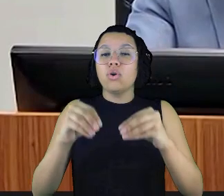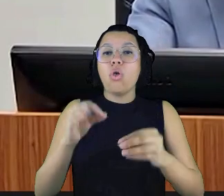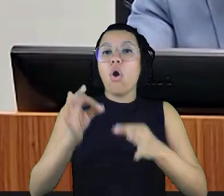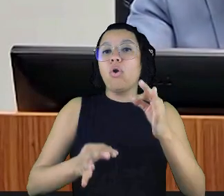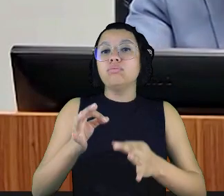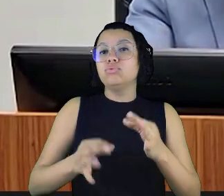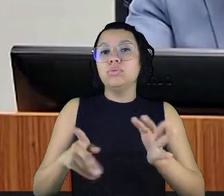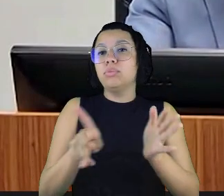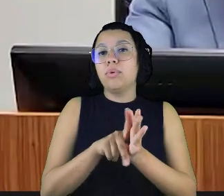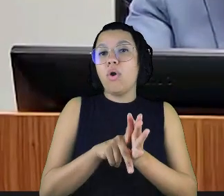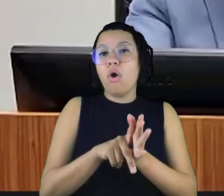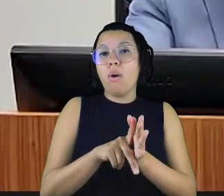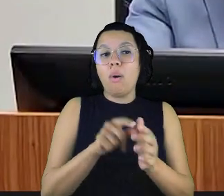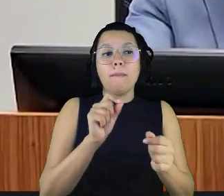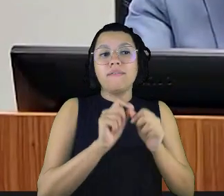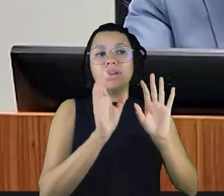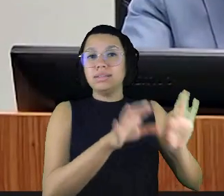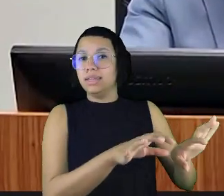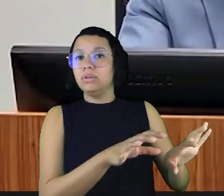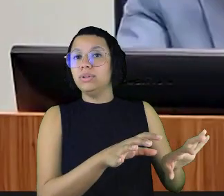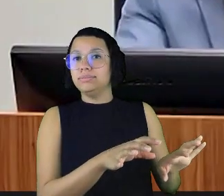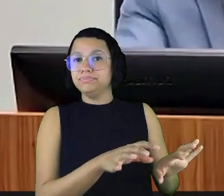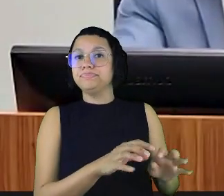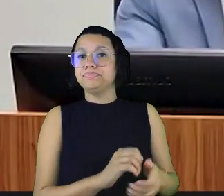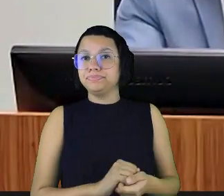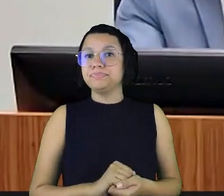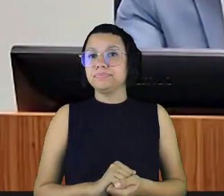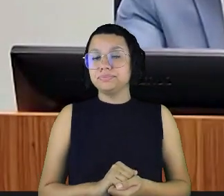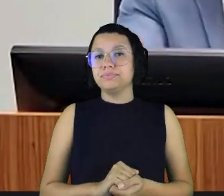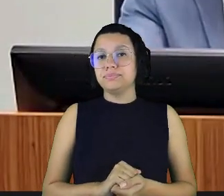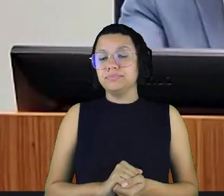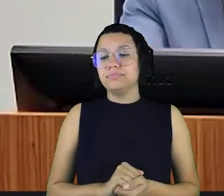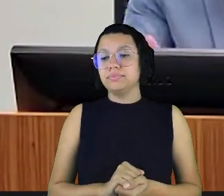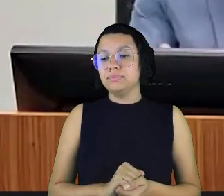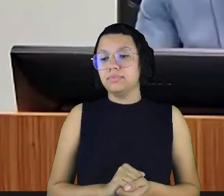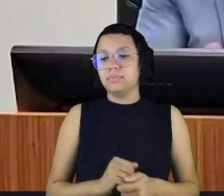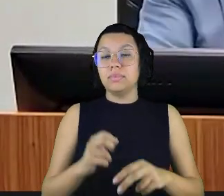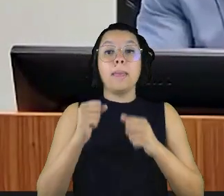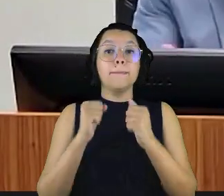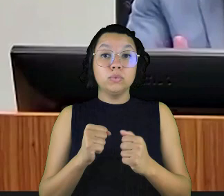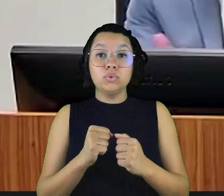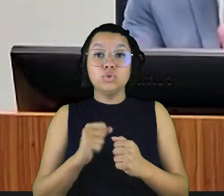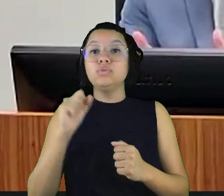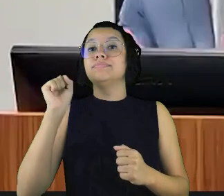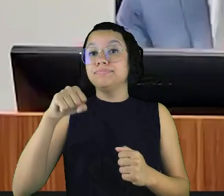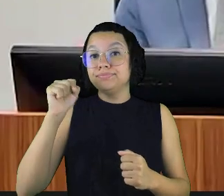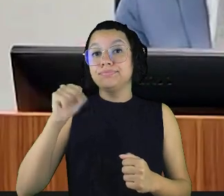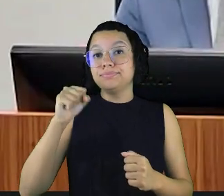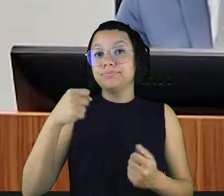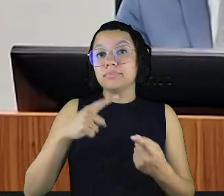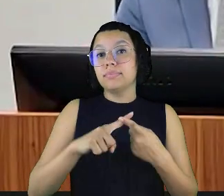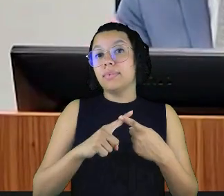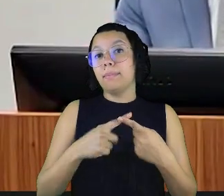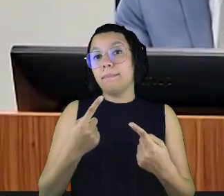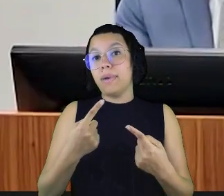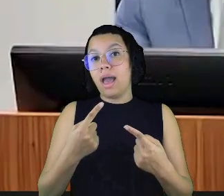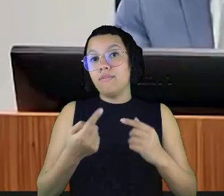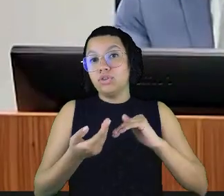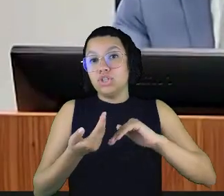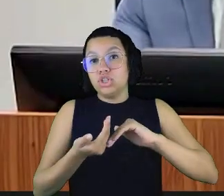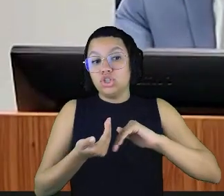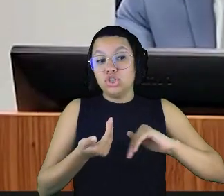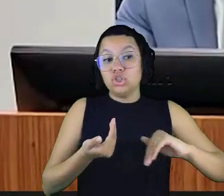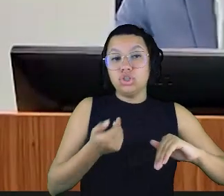batidão daquele negócio. É sim. possível? É, mas assim, você segrega as coisas. Essa